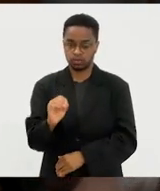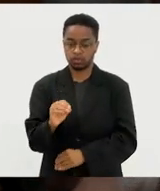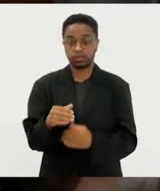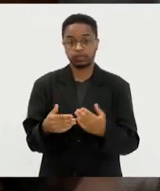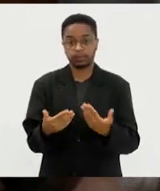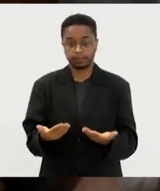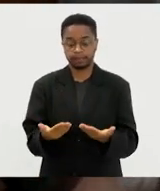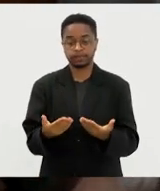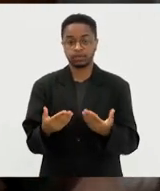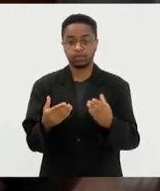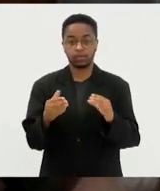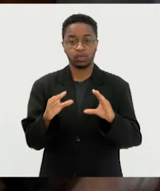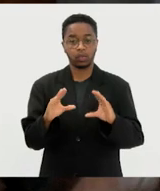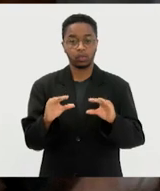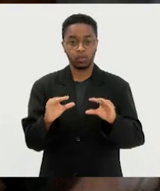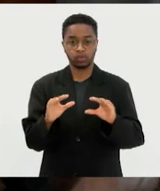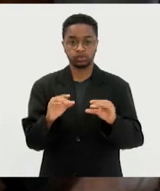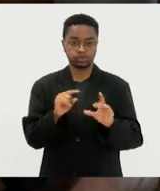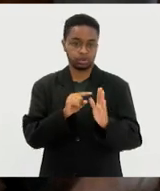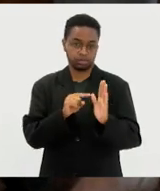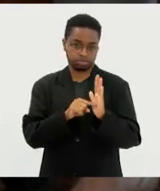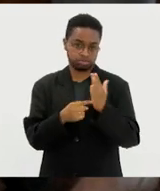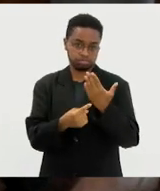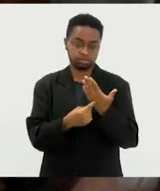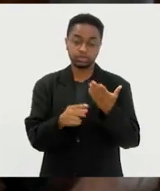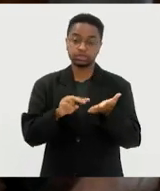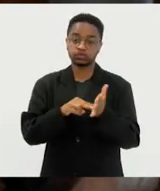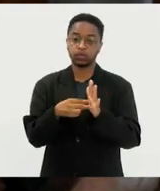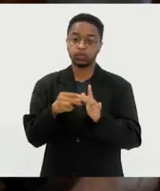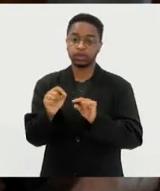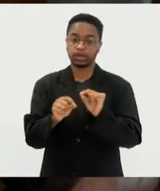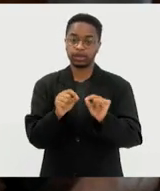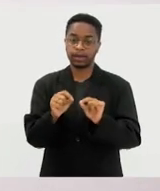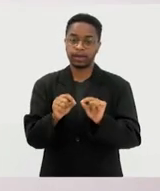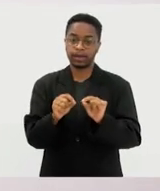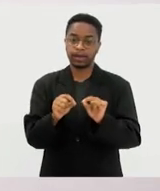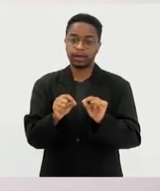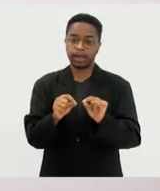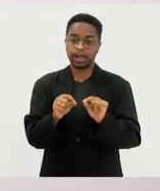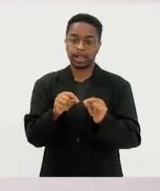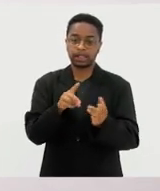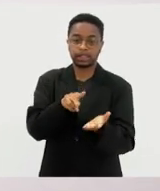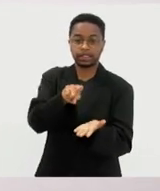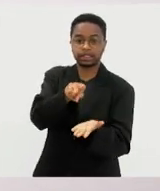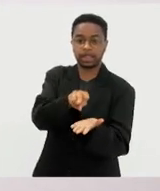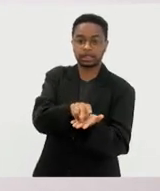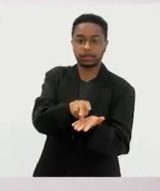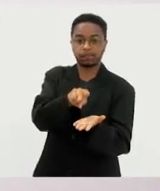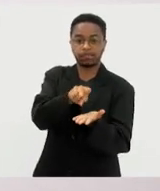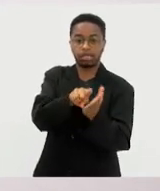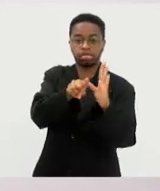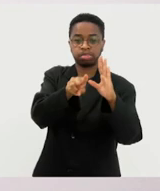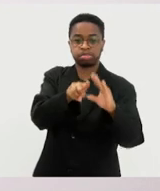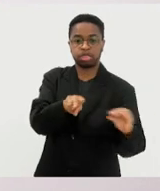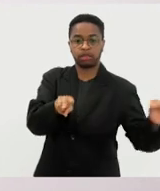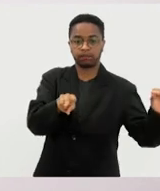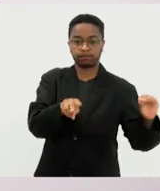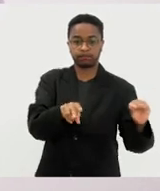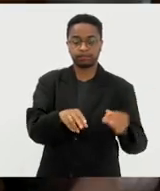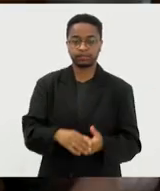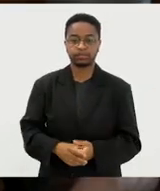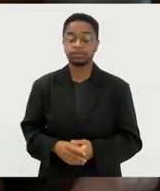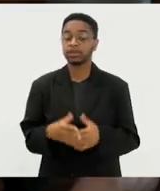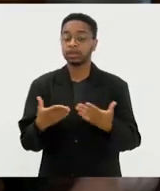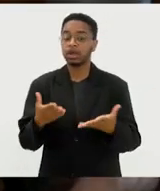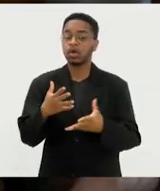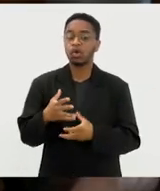Esse colchão... é objeto daquilo que eu chamo... Esse colchão é aquele que ele deita e o ar sai todo, assim. Da